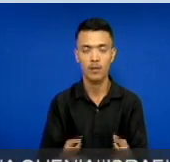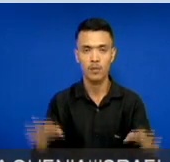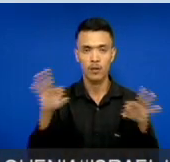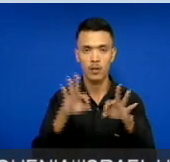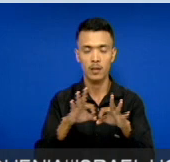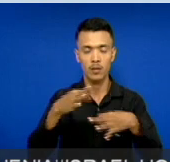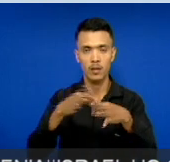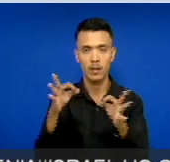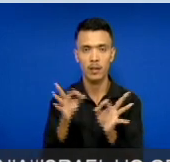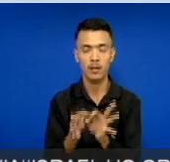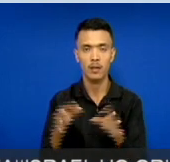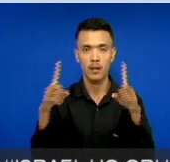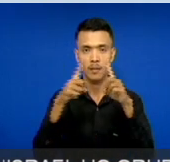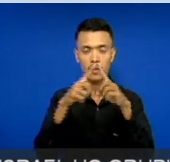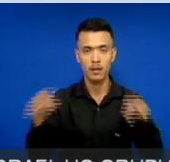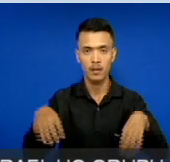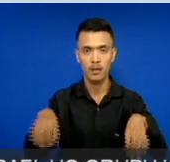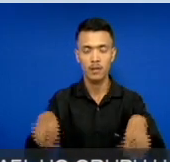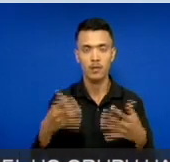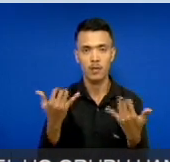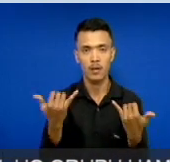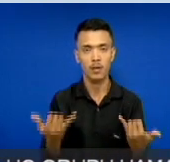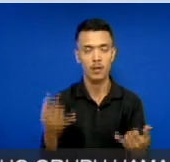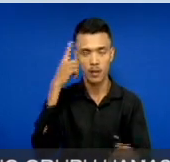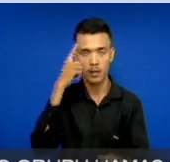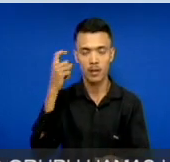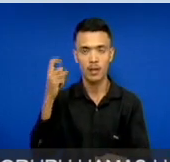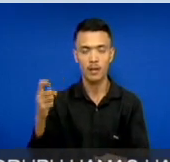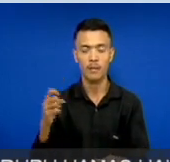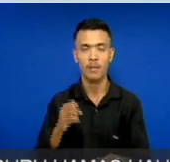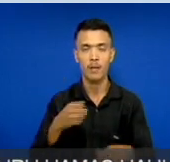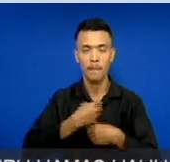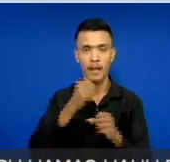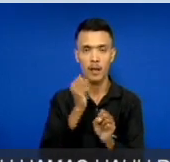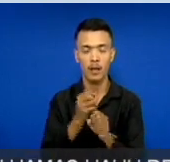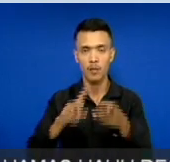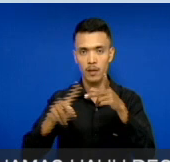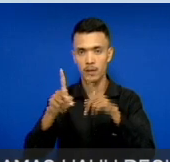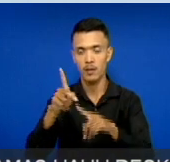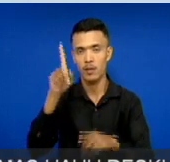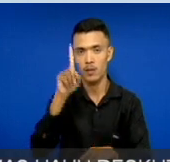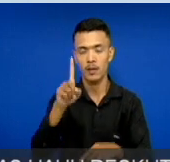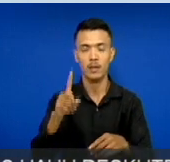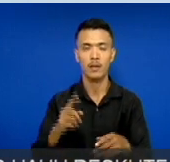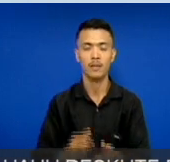da revisão de serviços e dané, também dané, mas há a coordenação ida, a tubela,